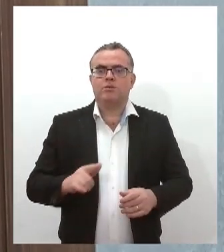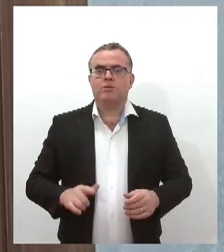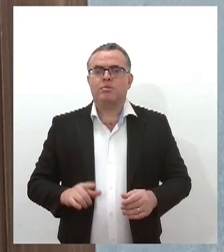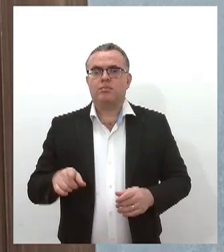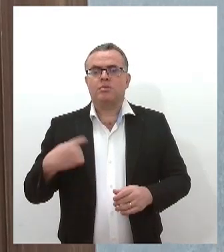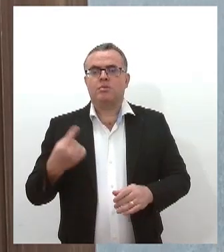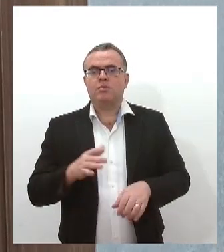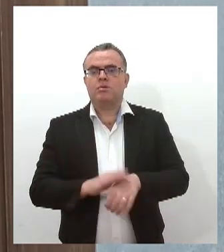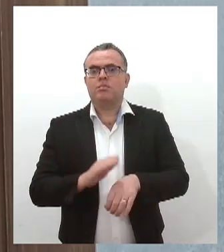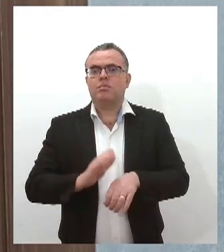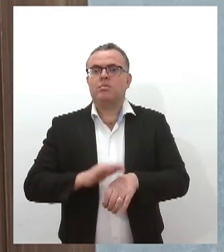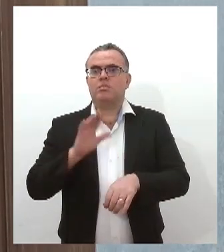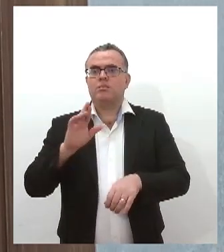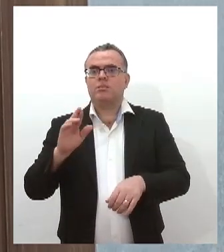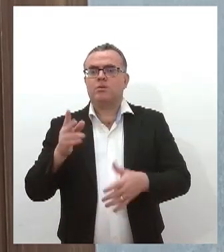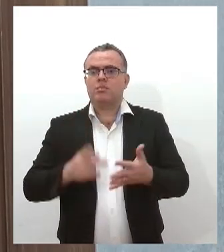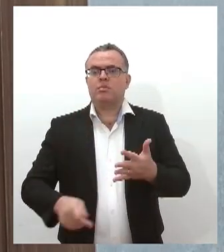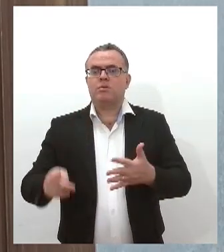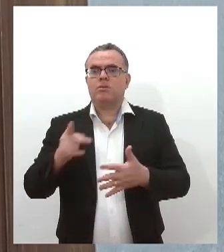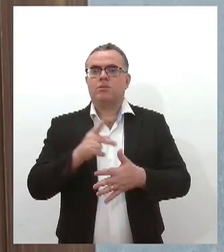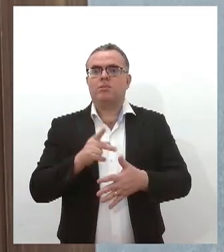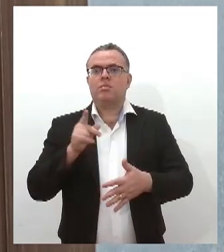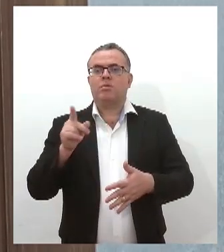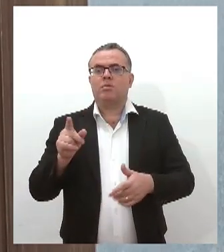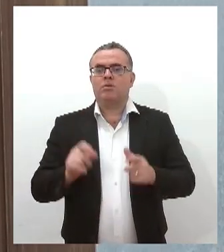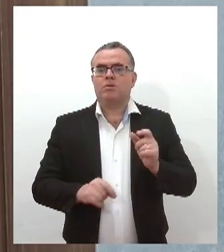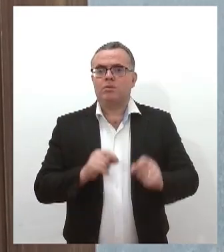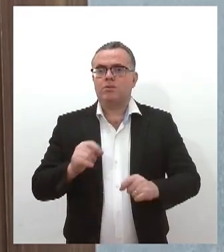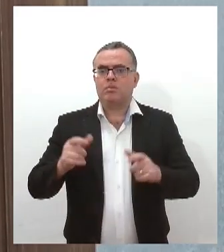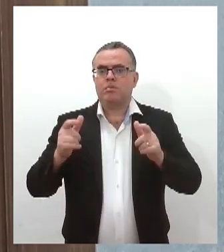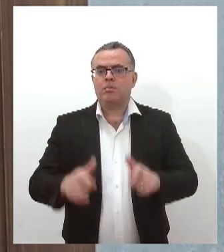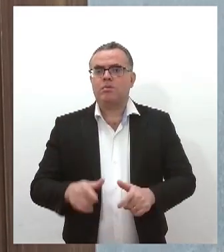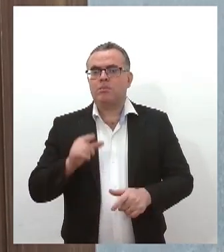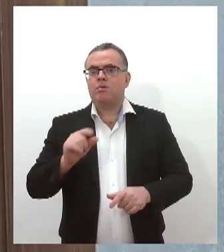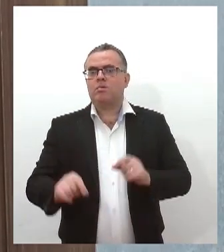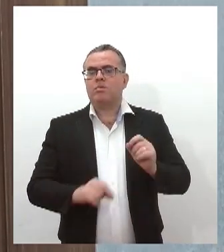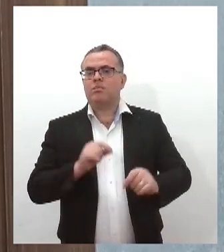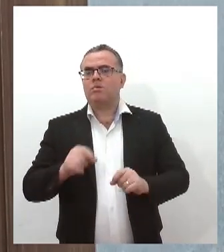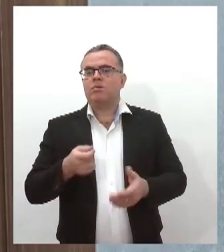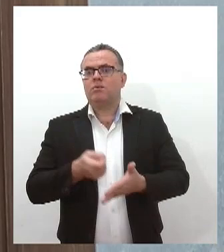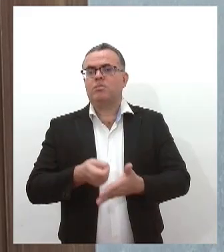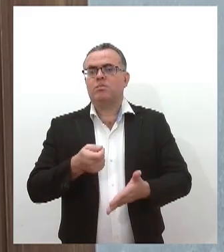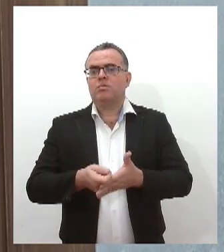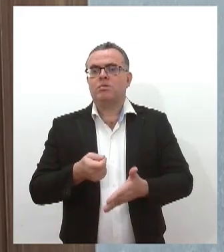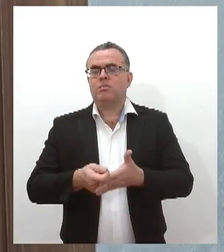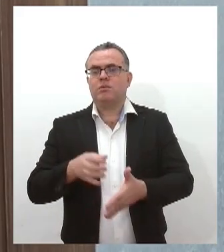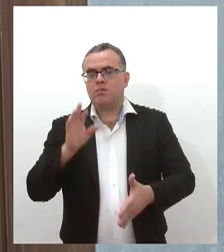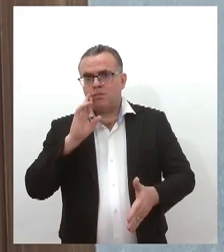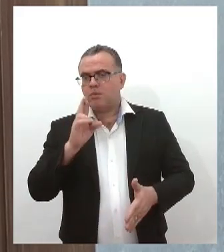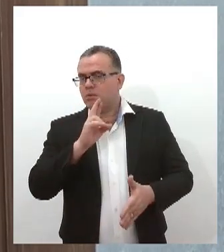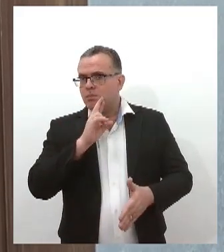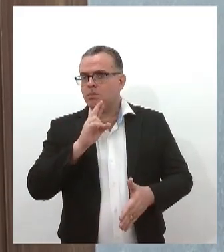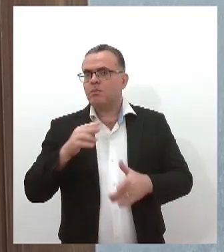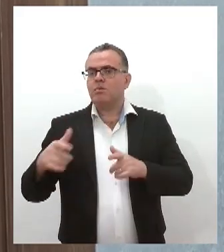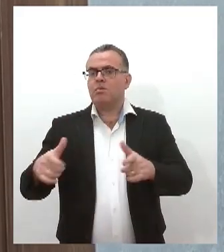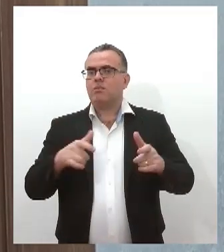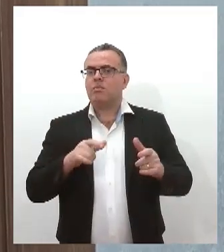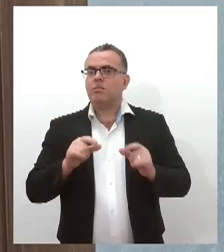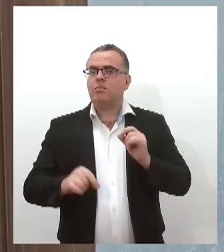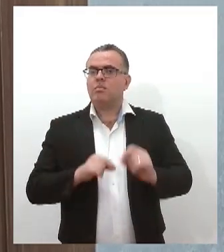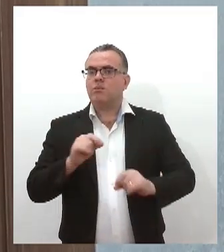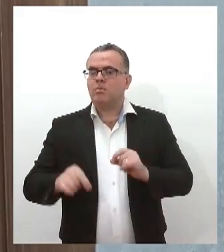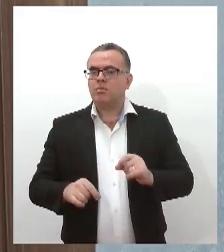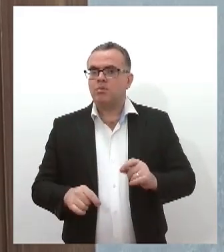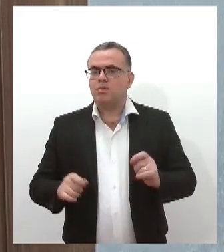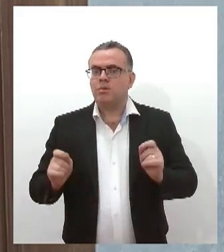como prioridade na questão do combate ao feminicídio, que é a lei que obriga os bares, restaurantes, casas noturnas, dar um